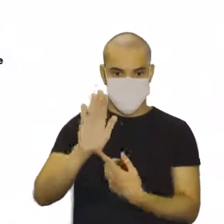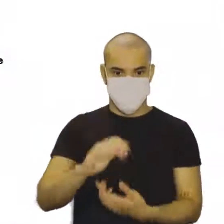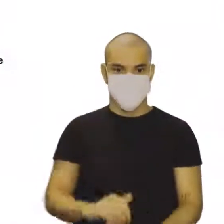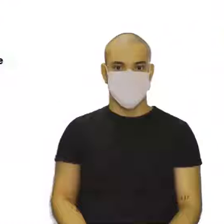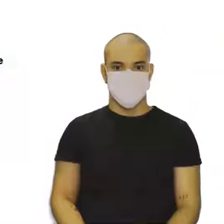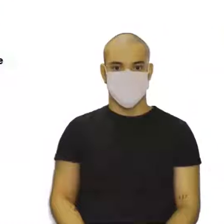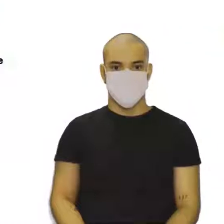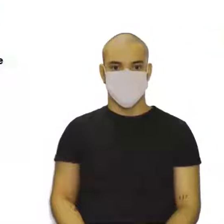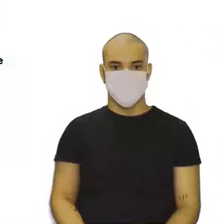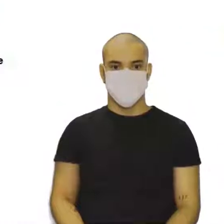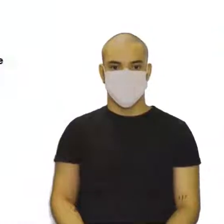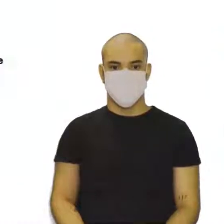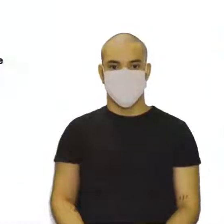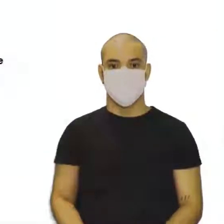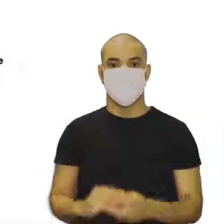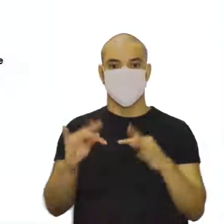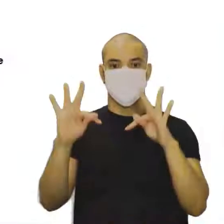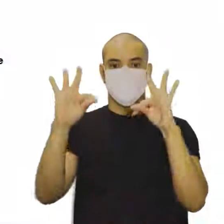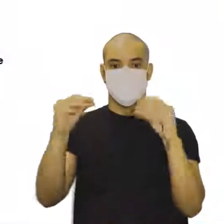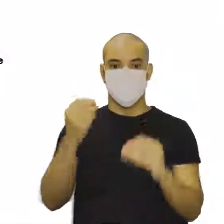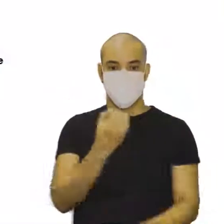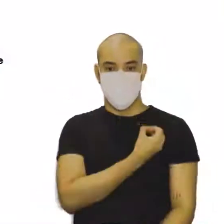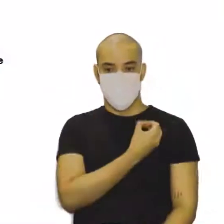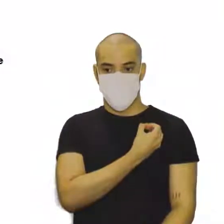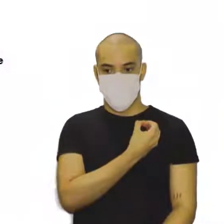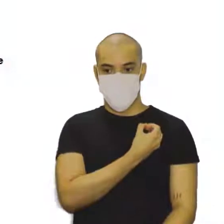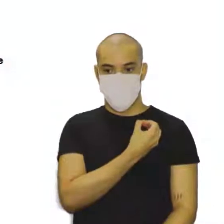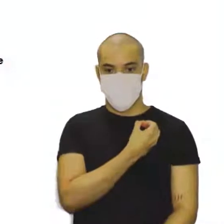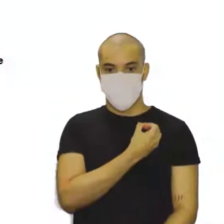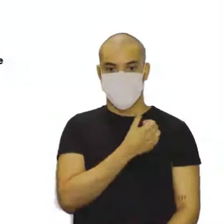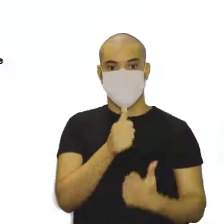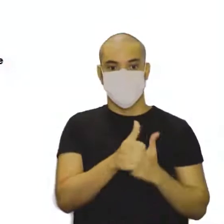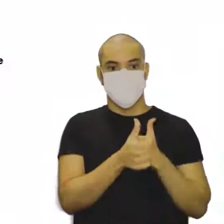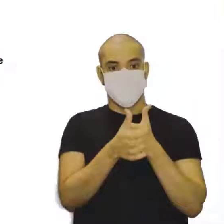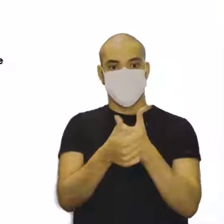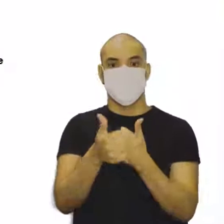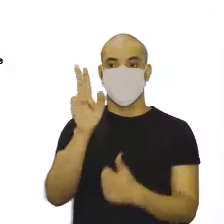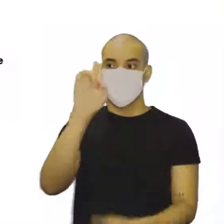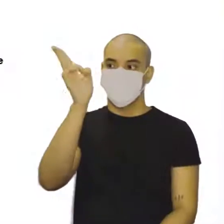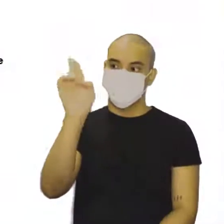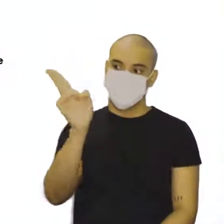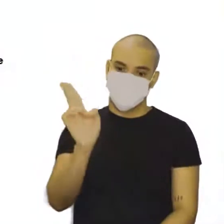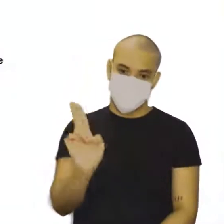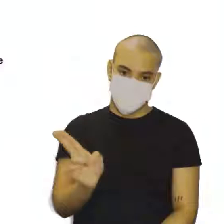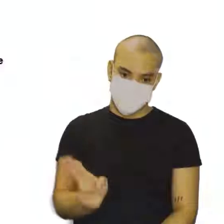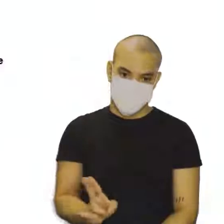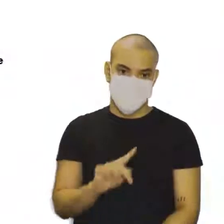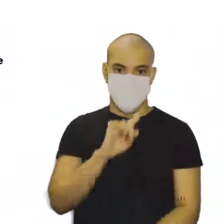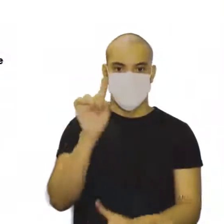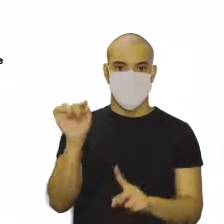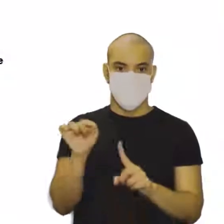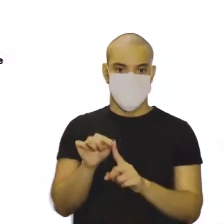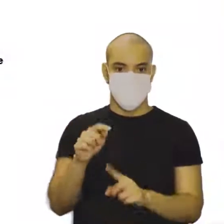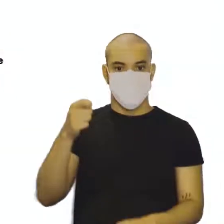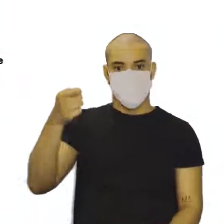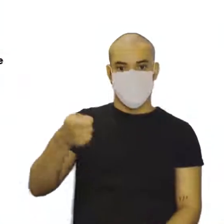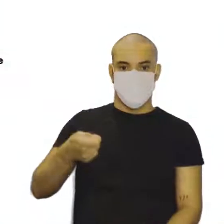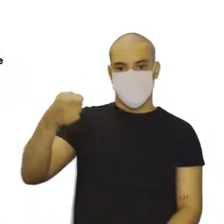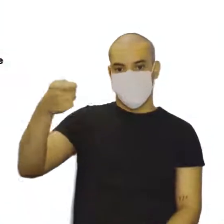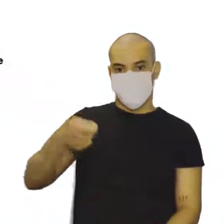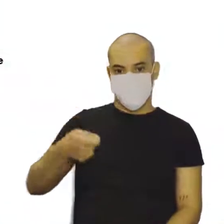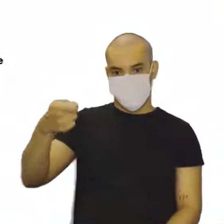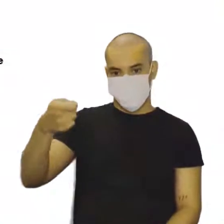ó, todas essas numerações, e cada numeração dessa tem um destino. Então, aqui, ó, a alavanca aqui,